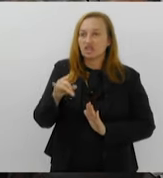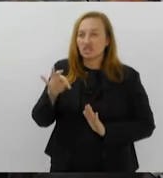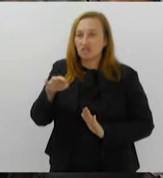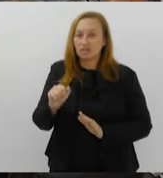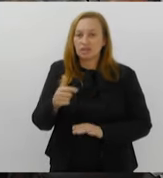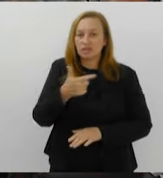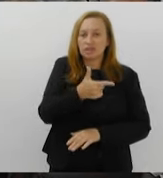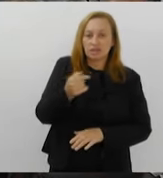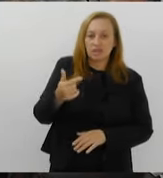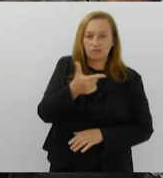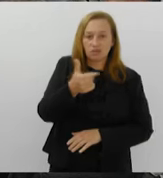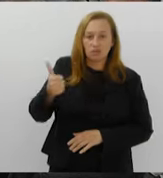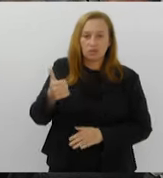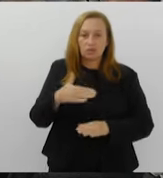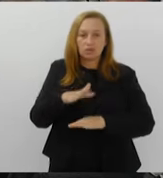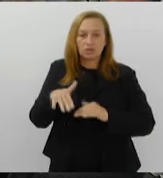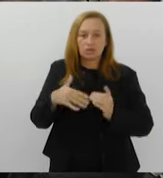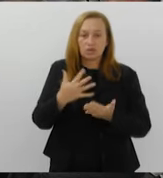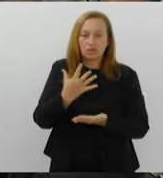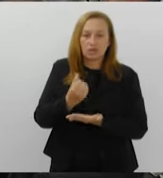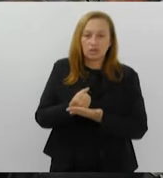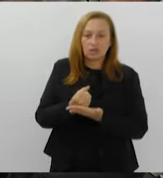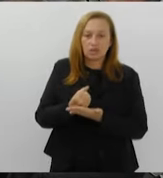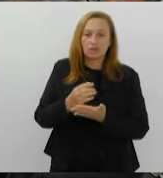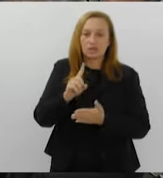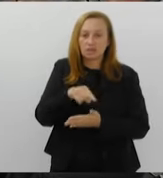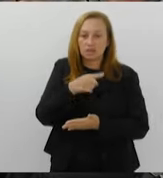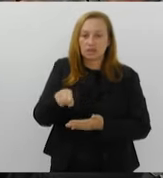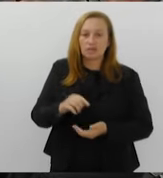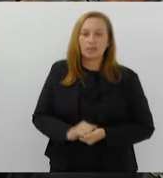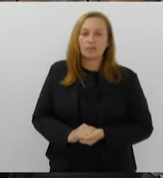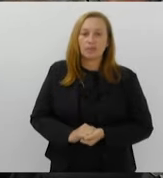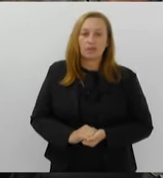aprovam, permaneçam como estão, rejeitadas.